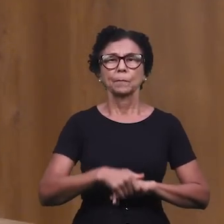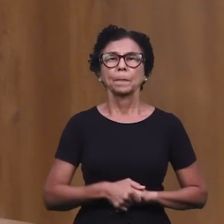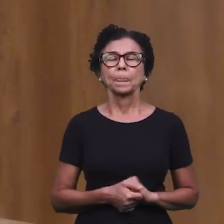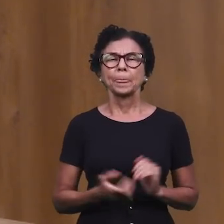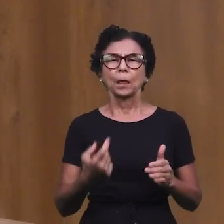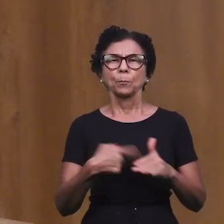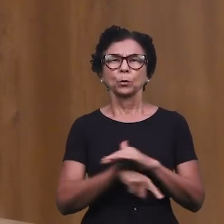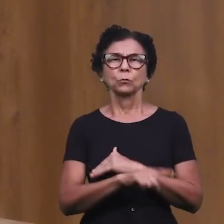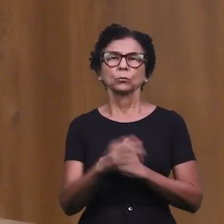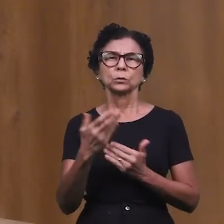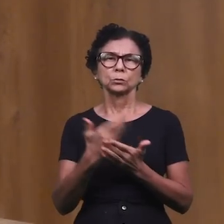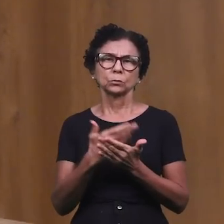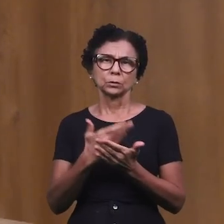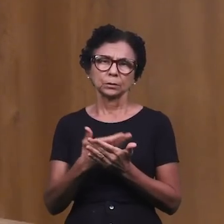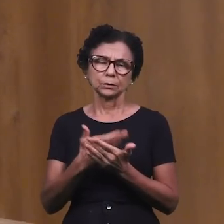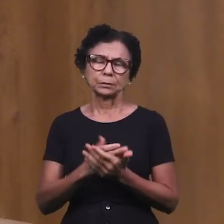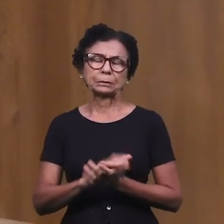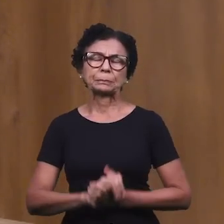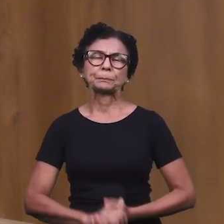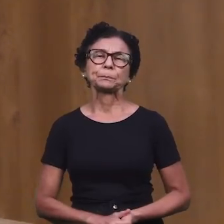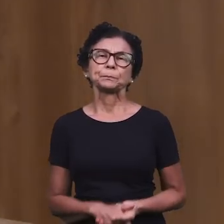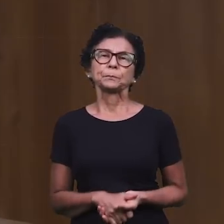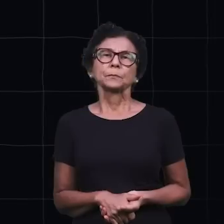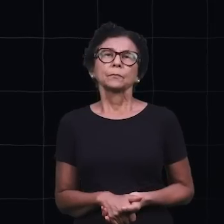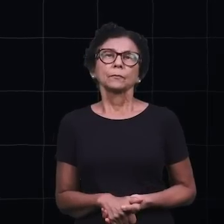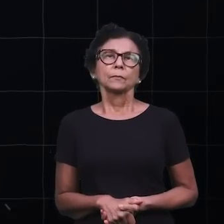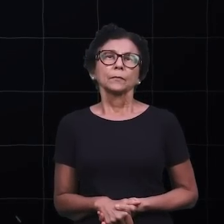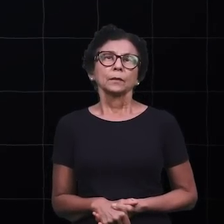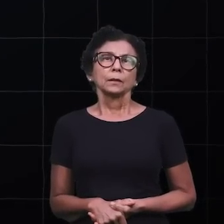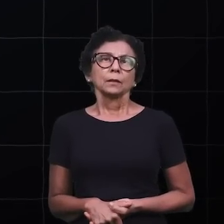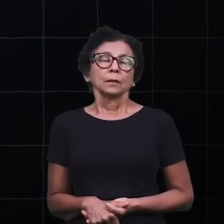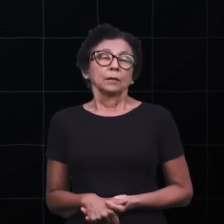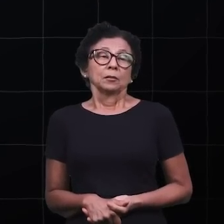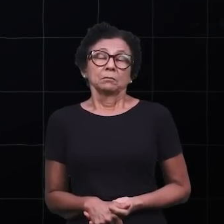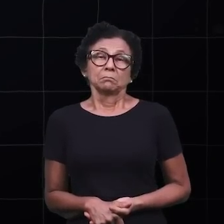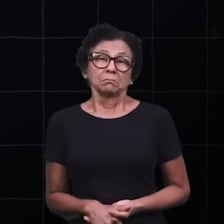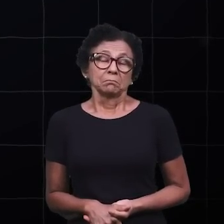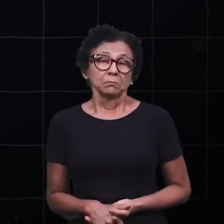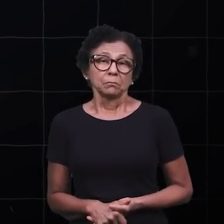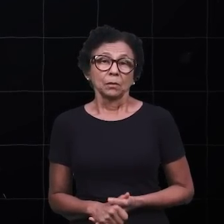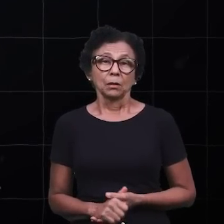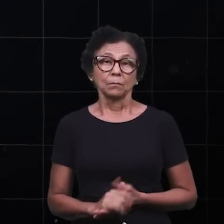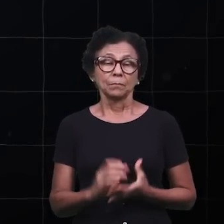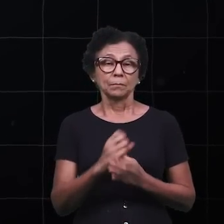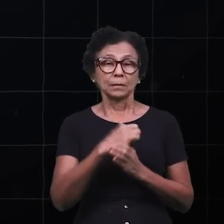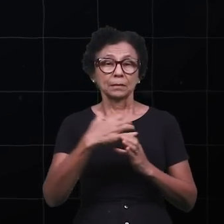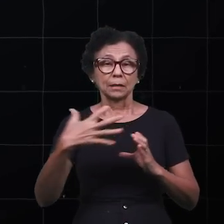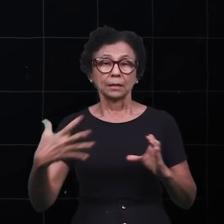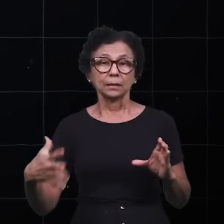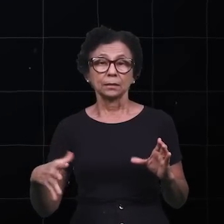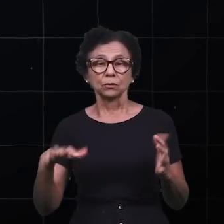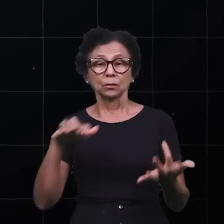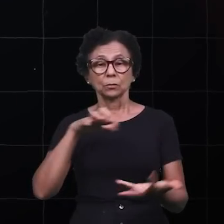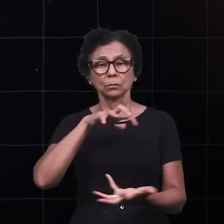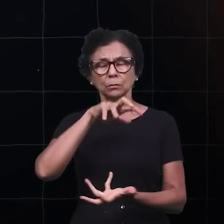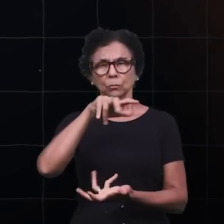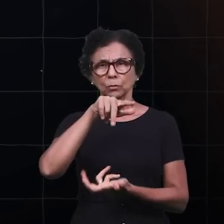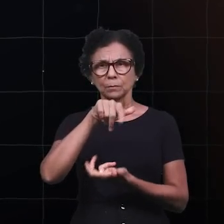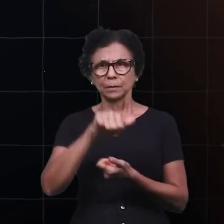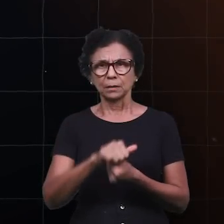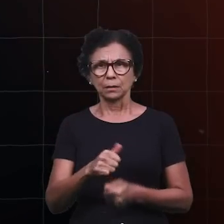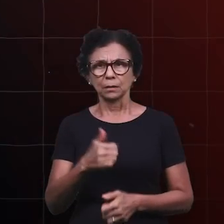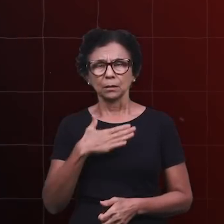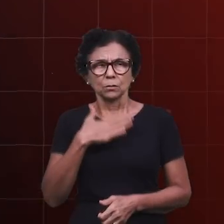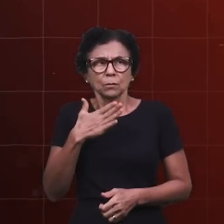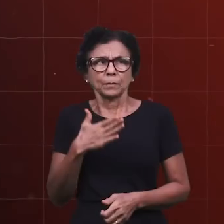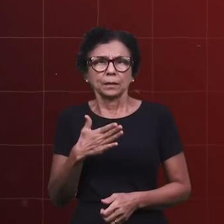profundo estudioso da mecânica quântica, diz o seguinte: se alguém diz não estar surpreso pelas características especiais que o universo tem, está